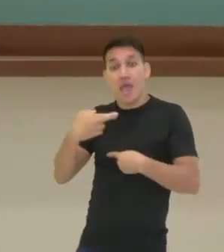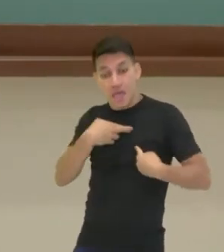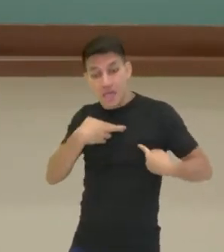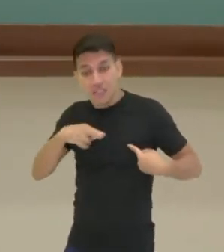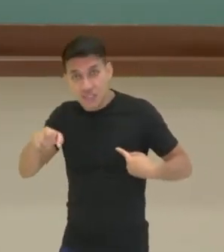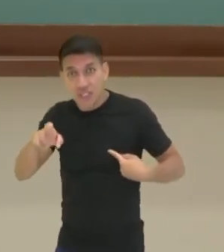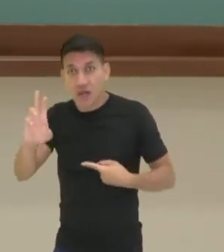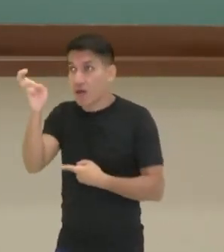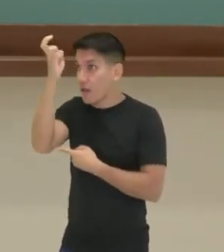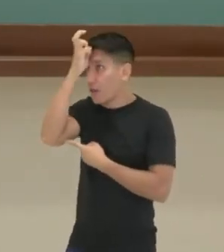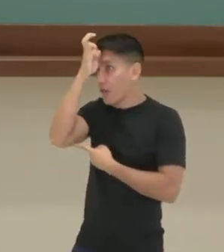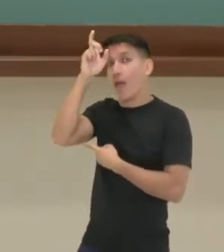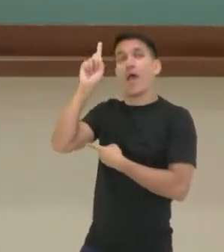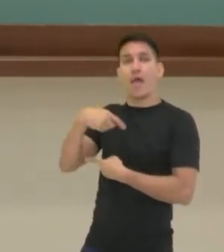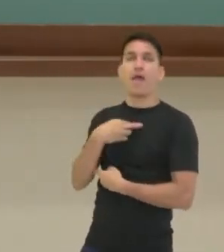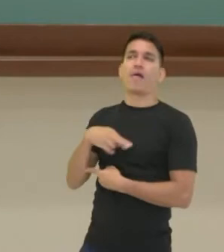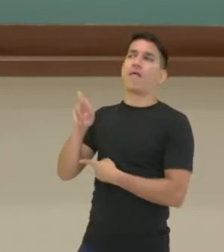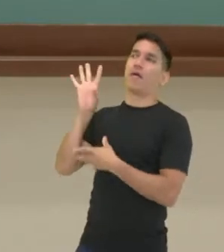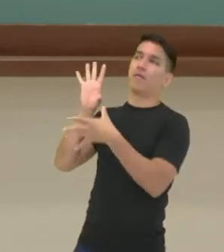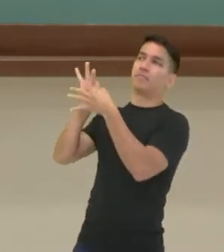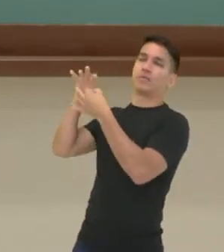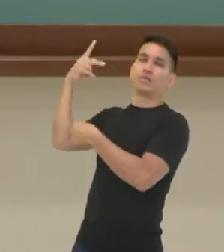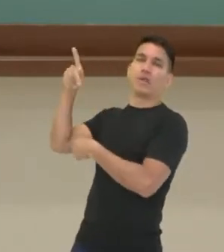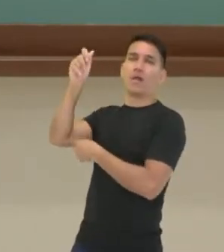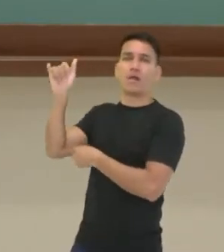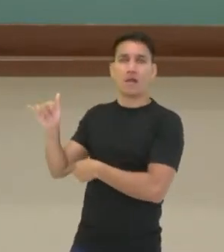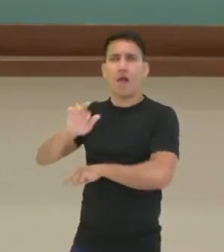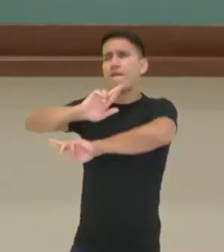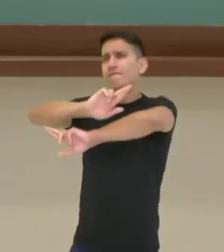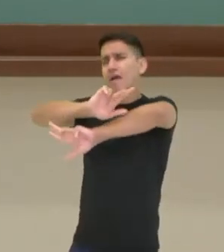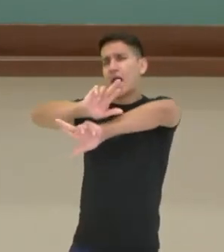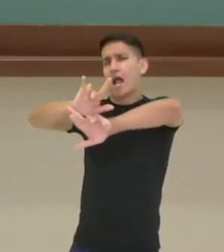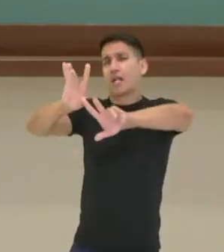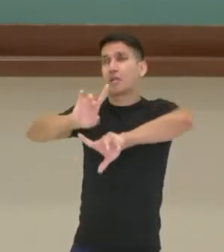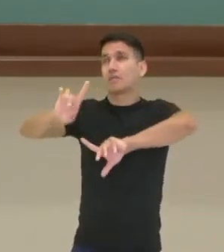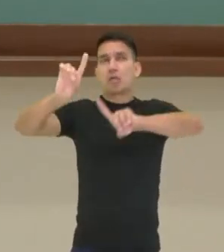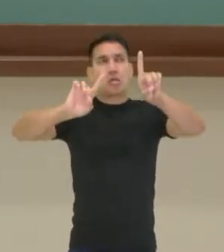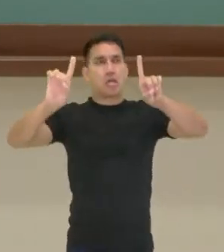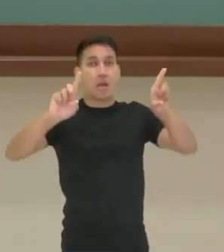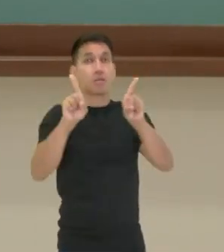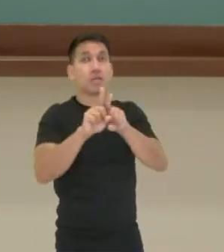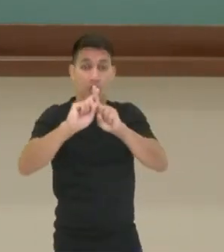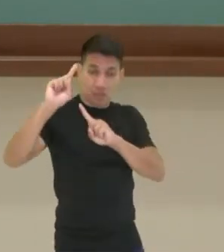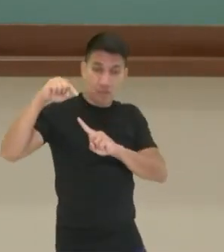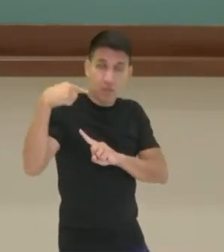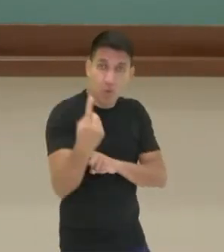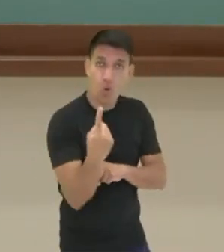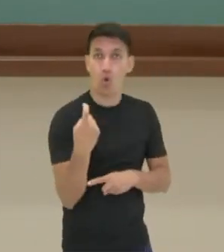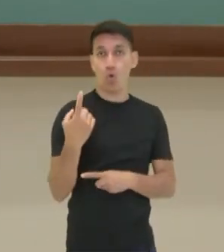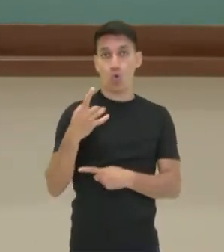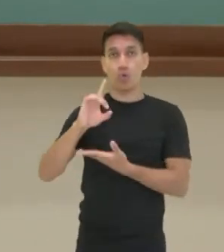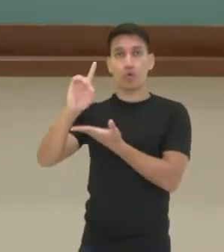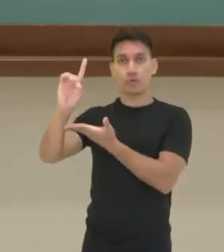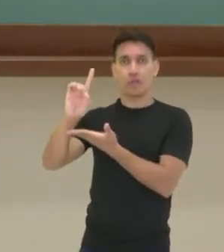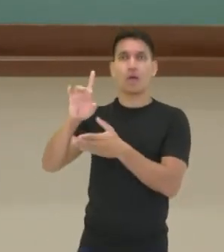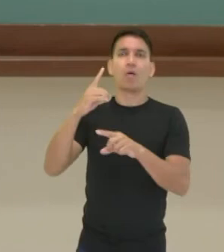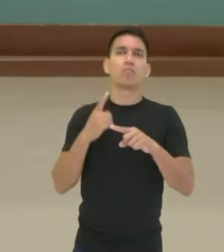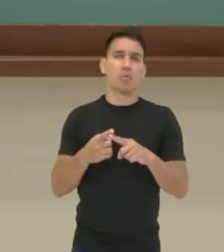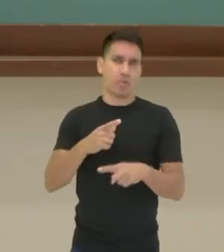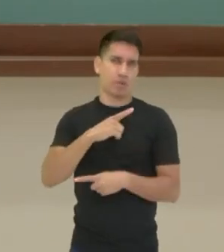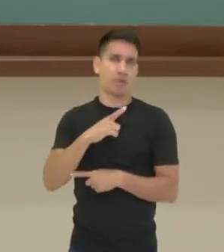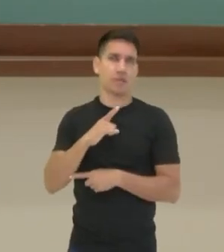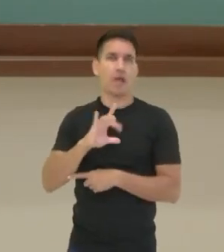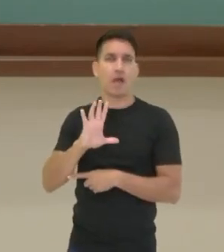africana. Tanto o politeísmo egípcio, como o posterior monoteísmo, porque Akhenaton foi um faraó